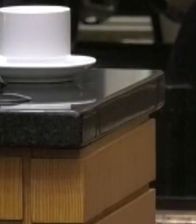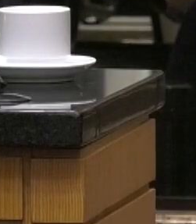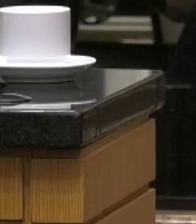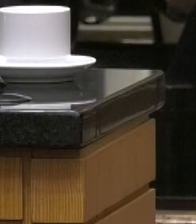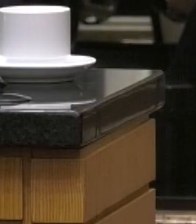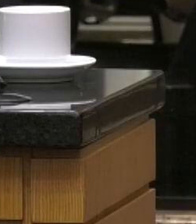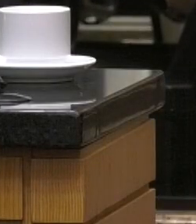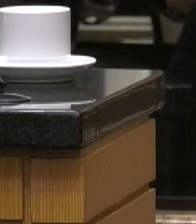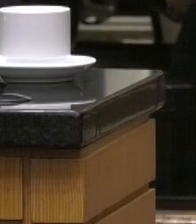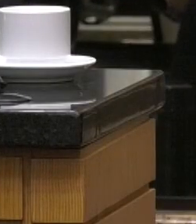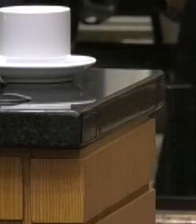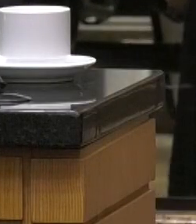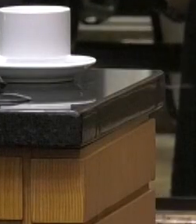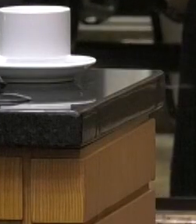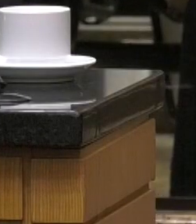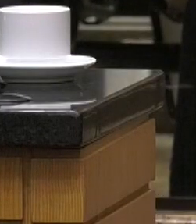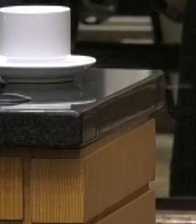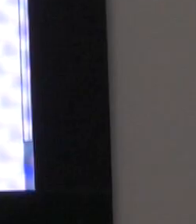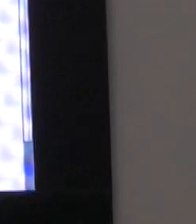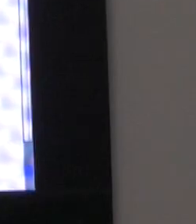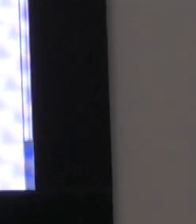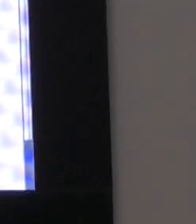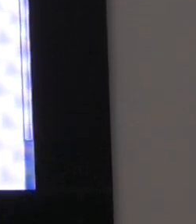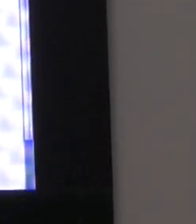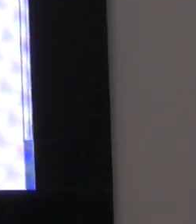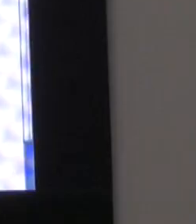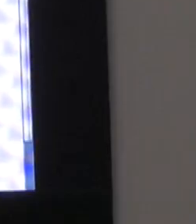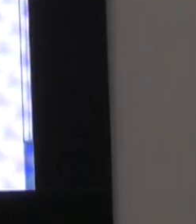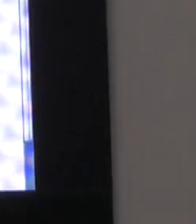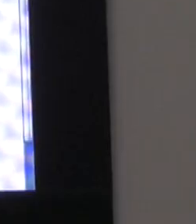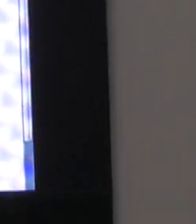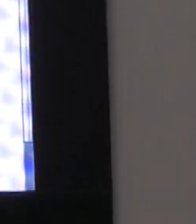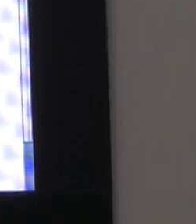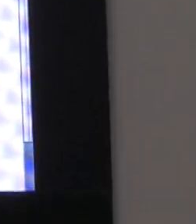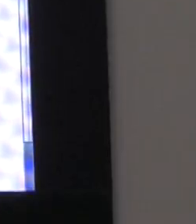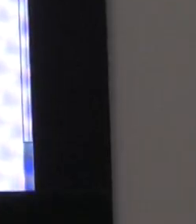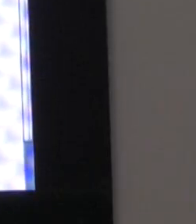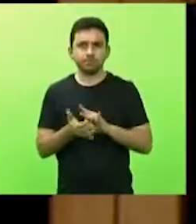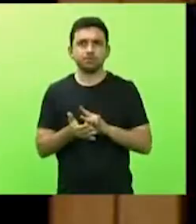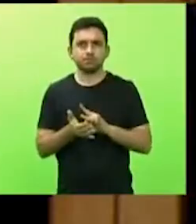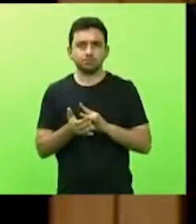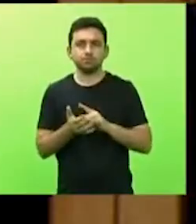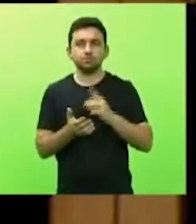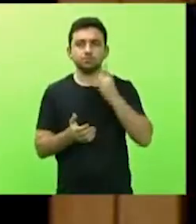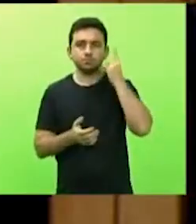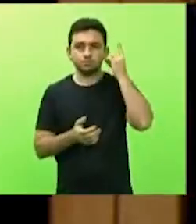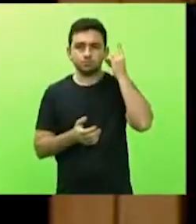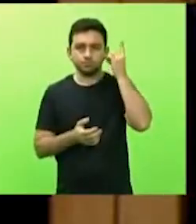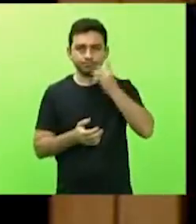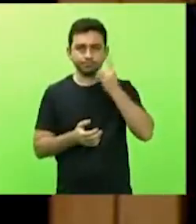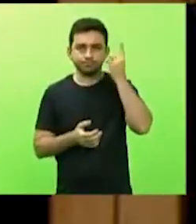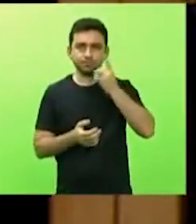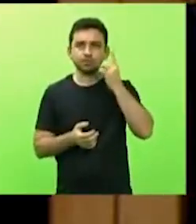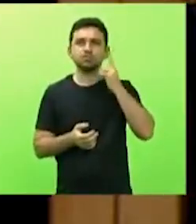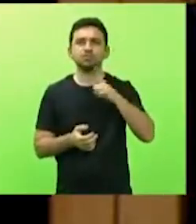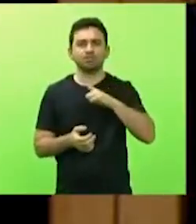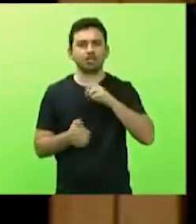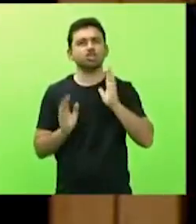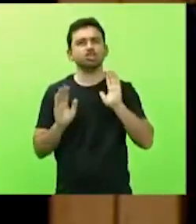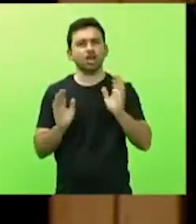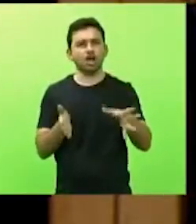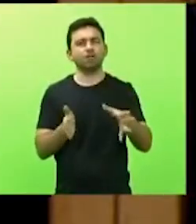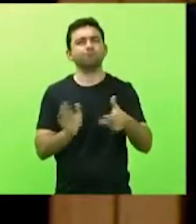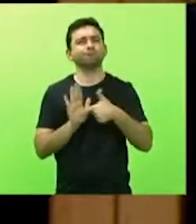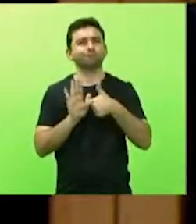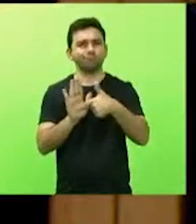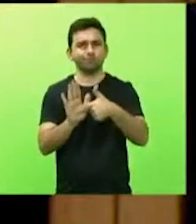suas posições em relação ao processo. A maioria se declarou a favor. Há um fato determinado.